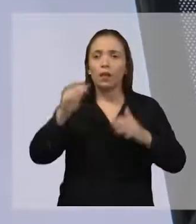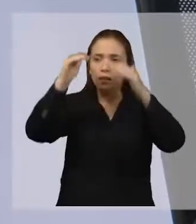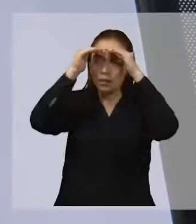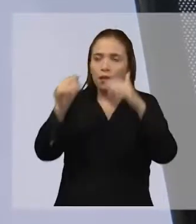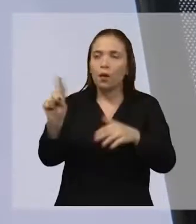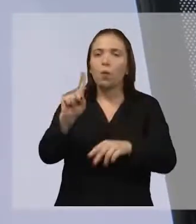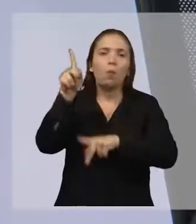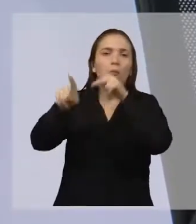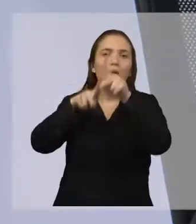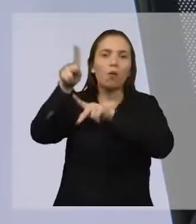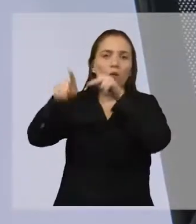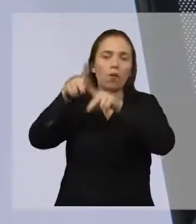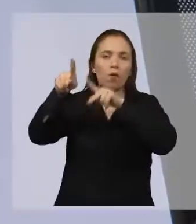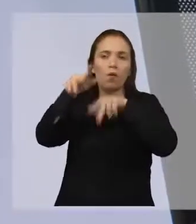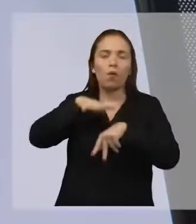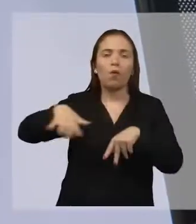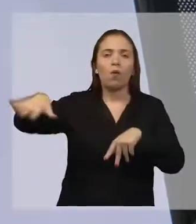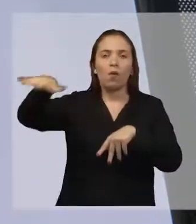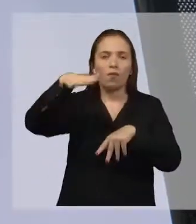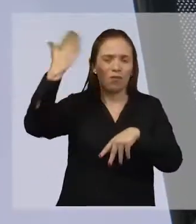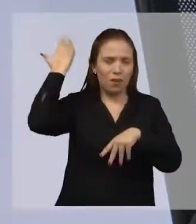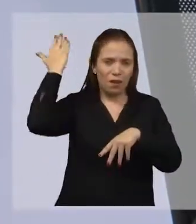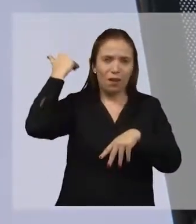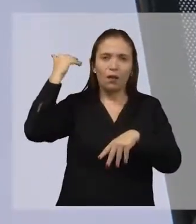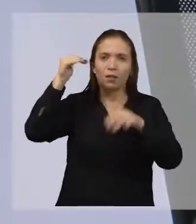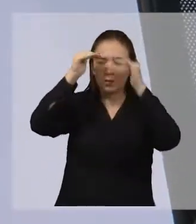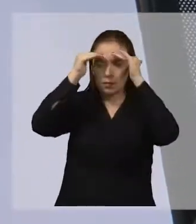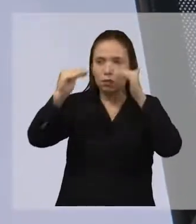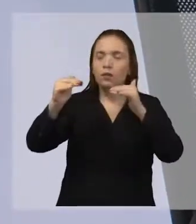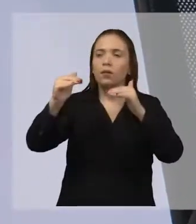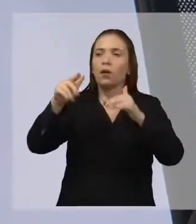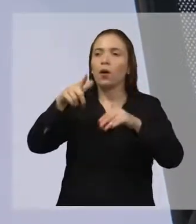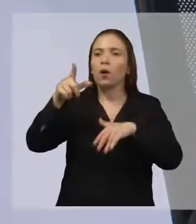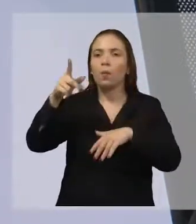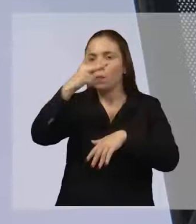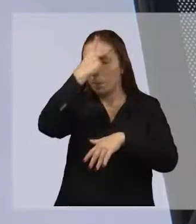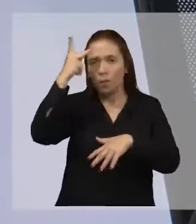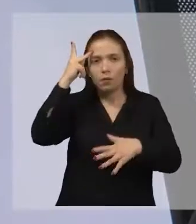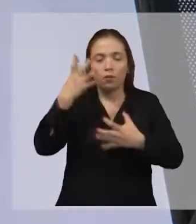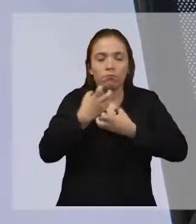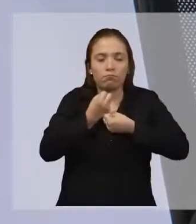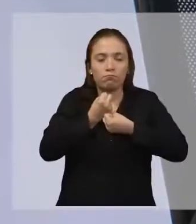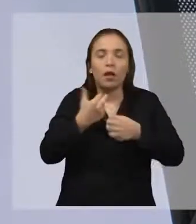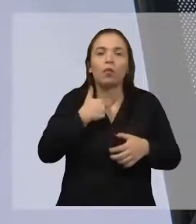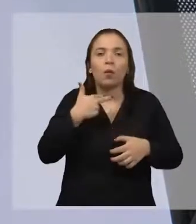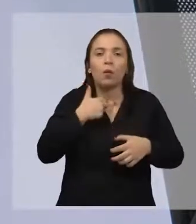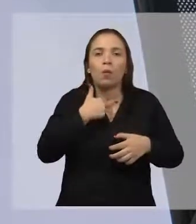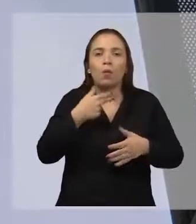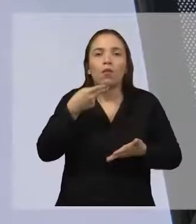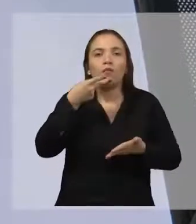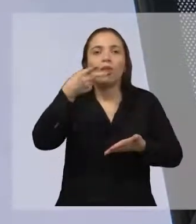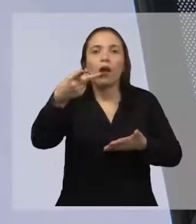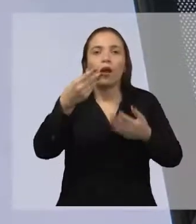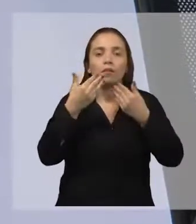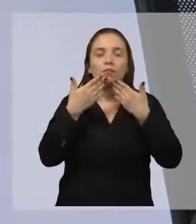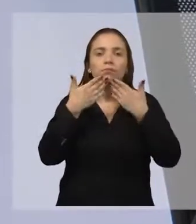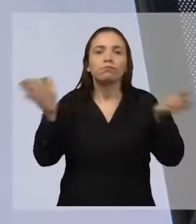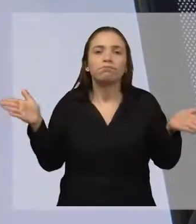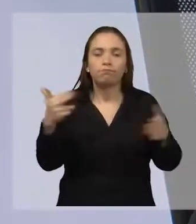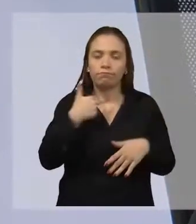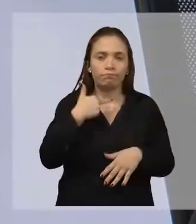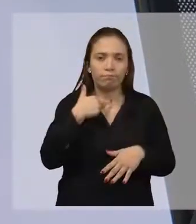dizer é escravismo. Democracia como regime de força também é algo peculiar? Ou ditadura, né? Ou ditadura. De fato,